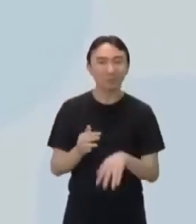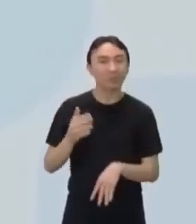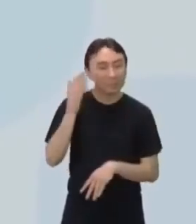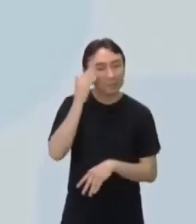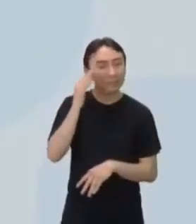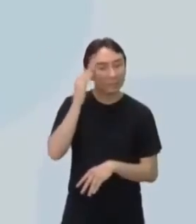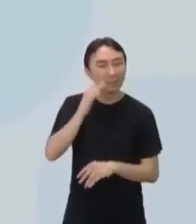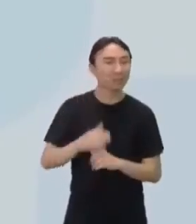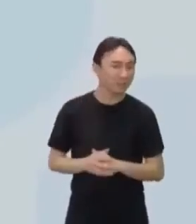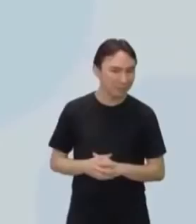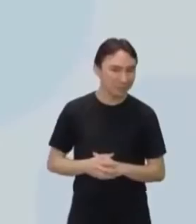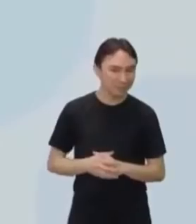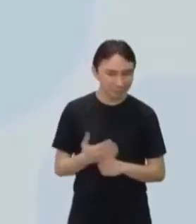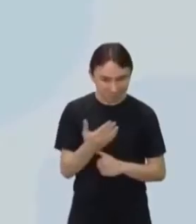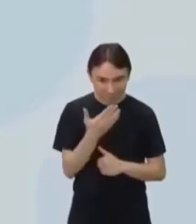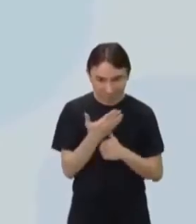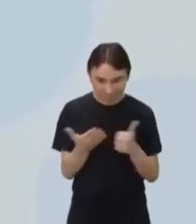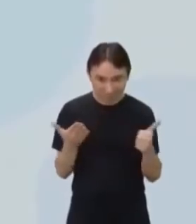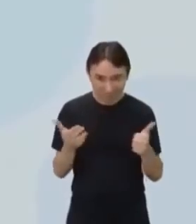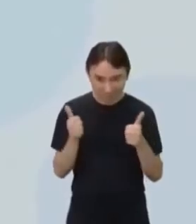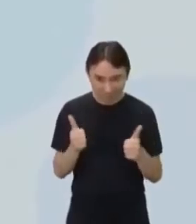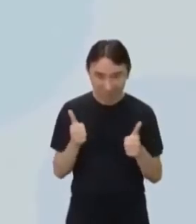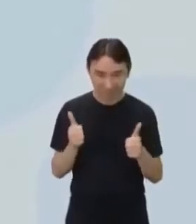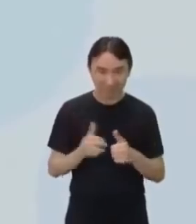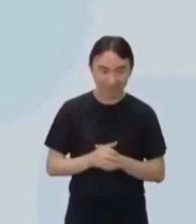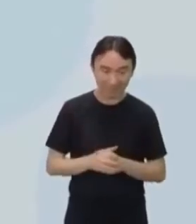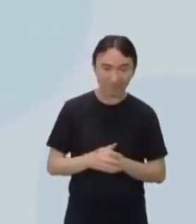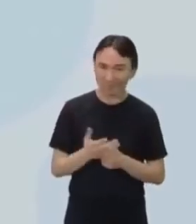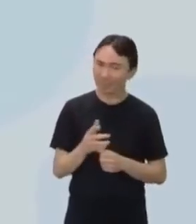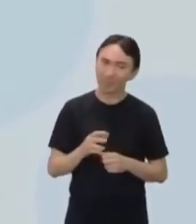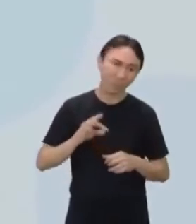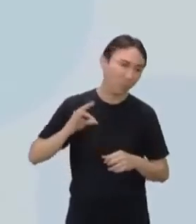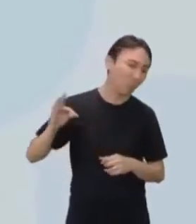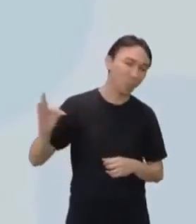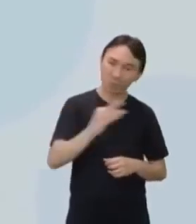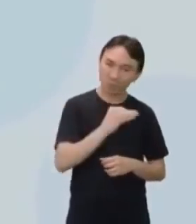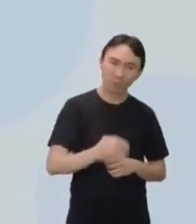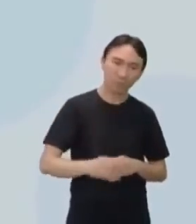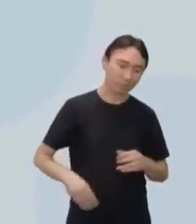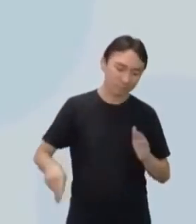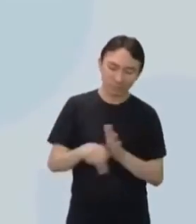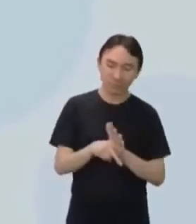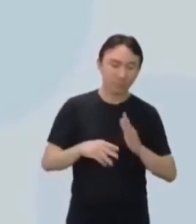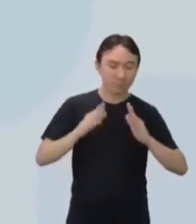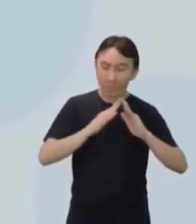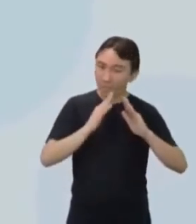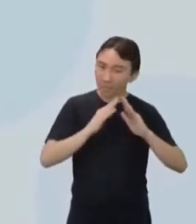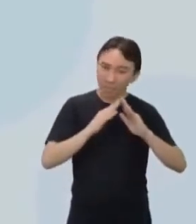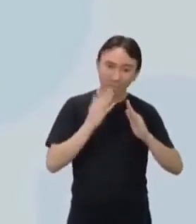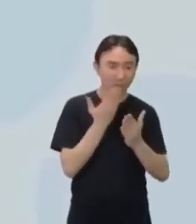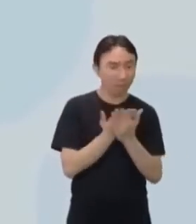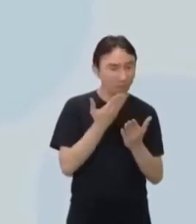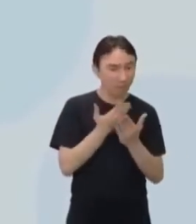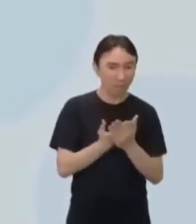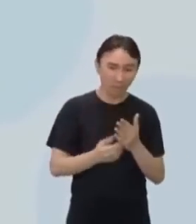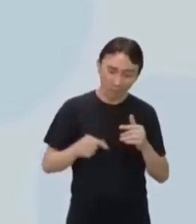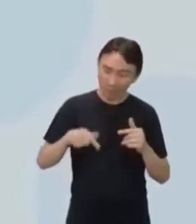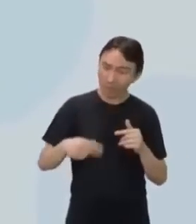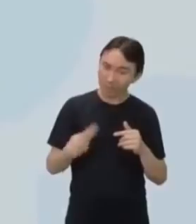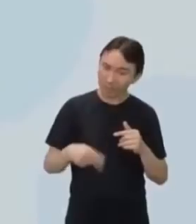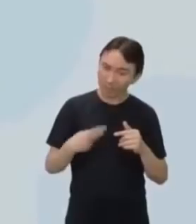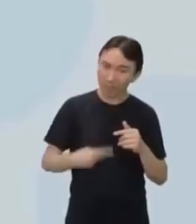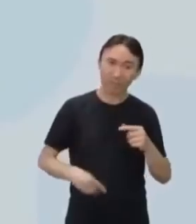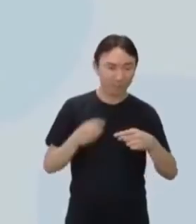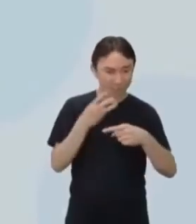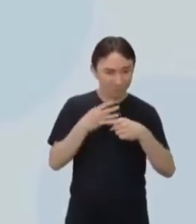mundo que precisa ter acesso a essas informações, tá bom? Para toda a comunidade escolar. Então, em breve, a EFAP vai estar atualizando